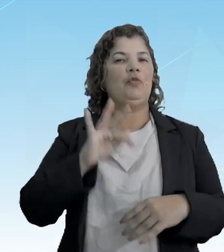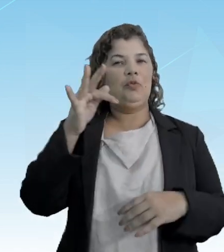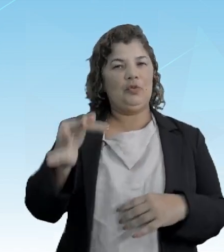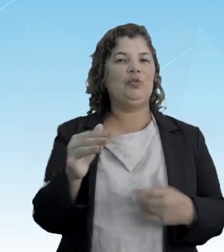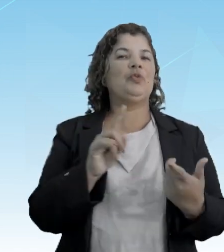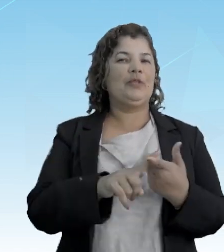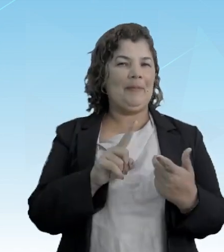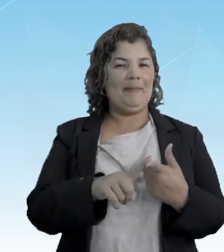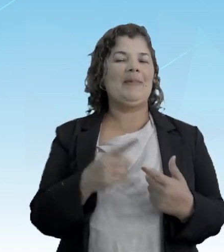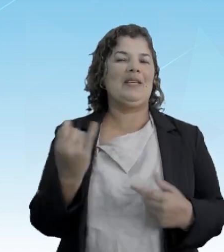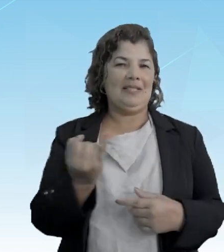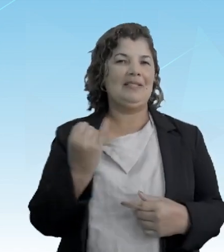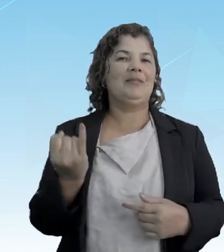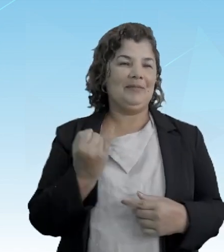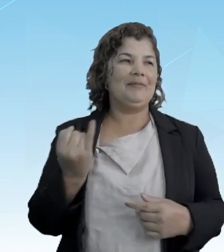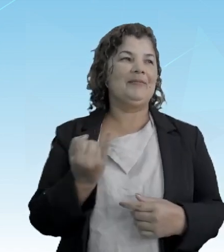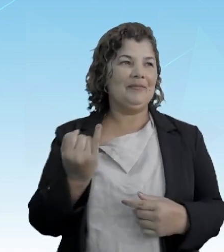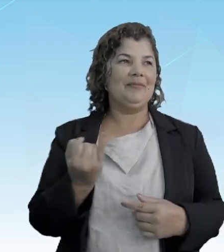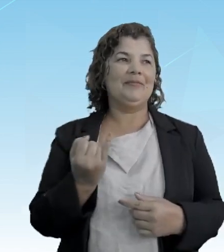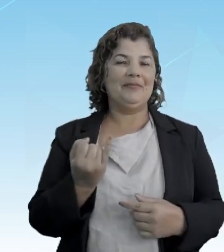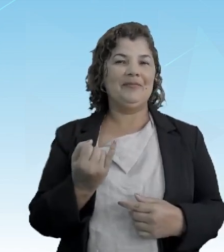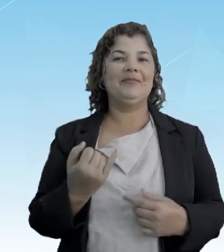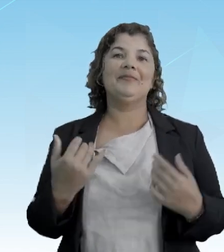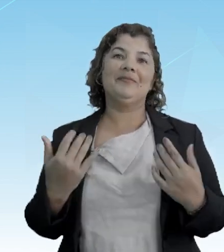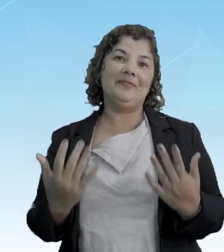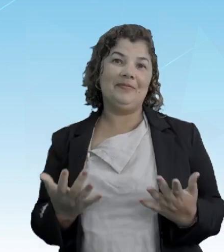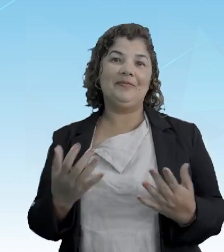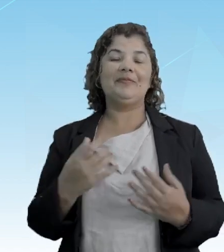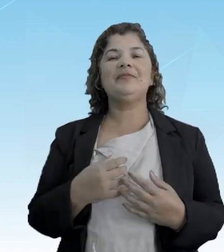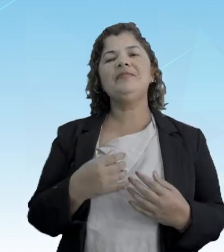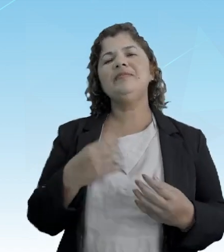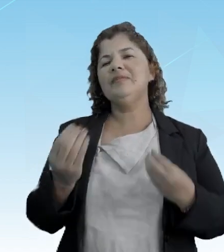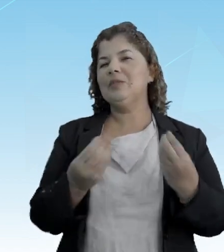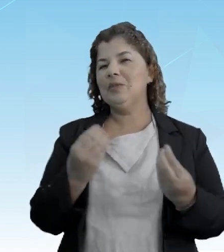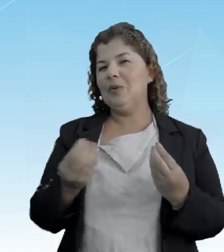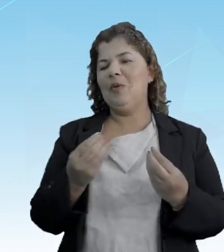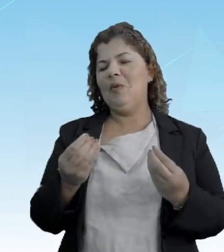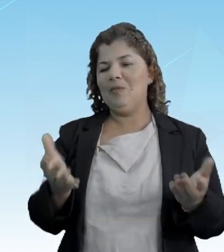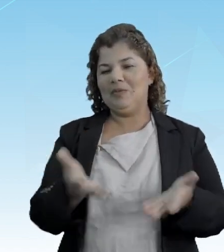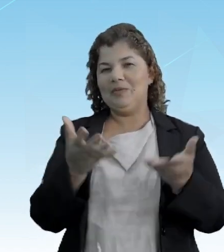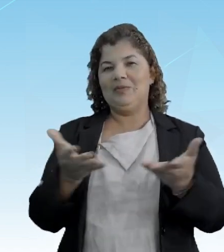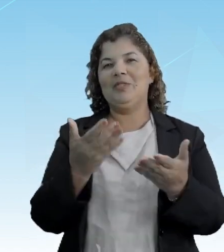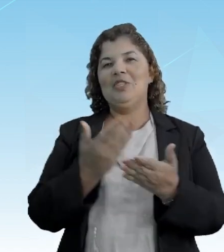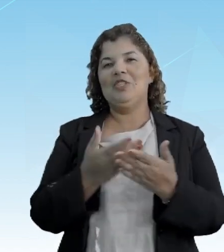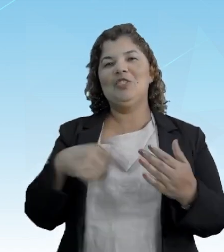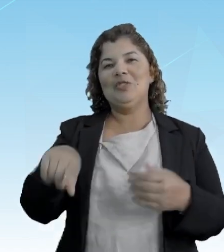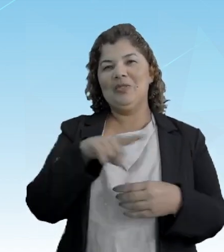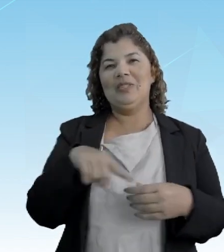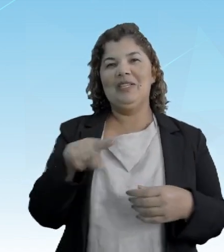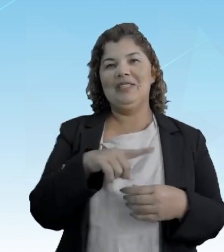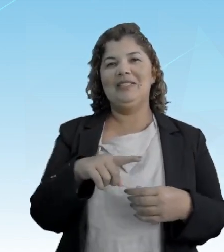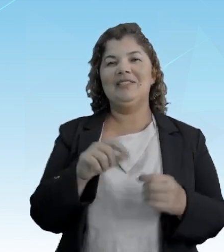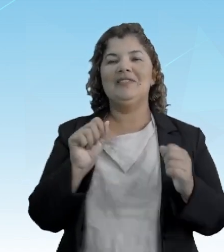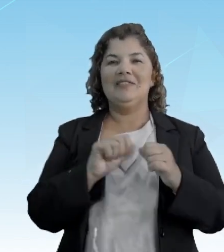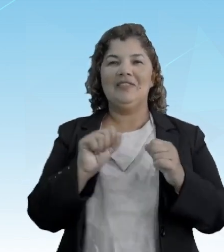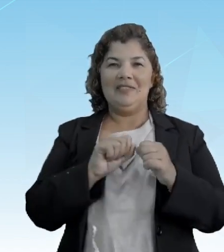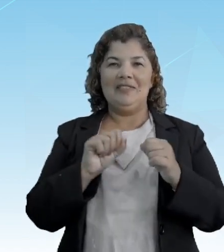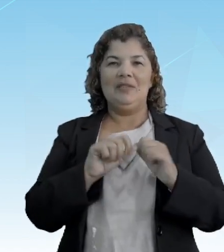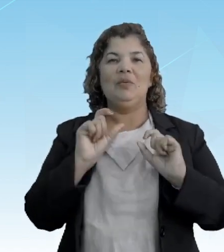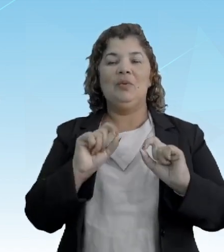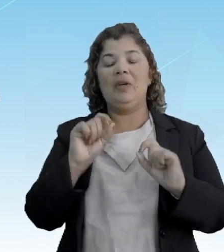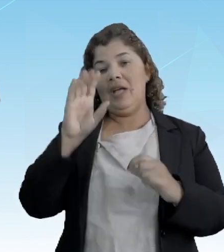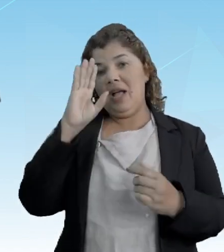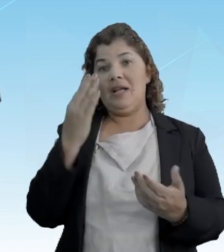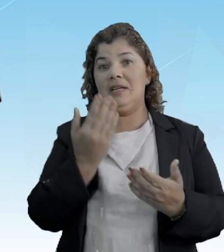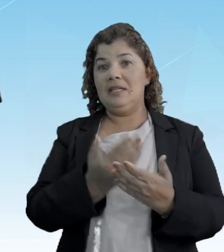É fundamental. Agora me diga uma coisa, para instigar o nosso estudante, fazem com que a gente acredite